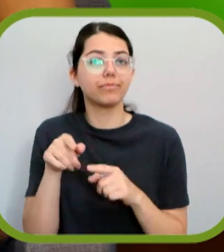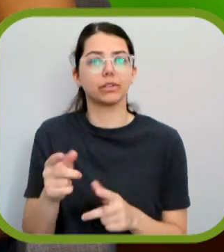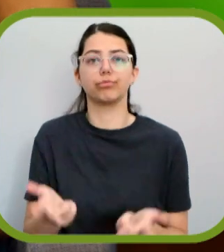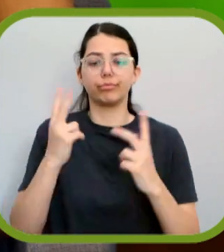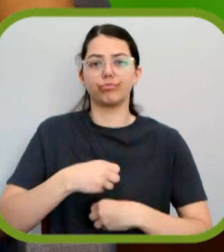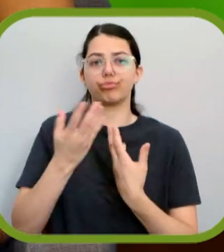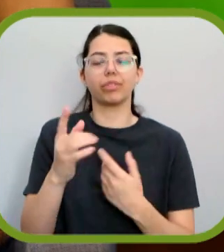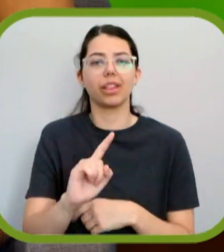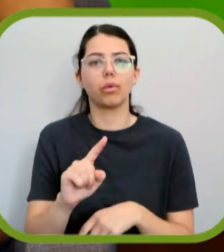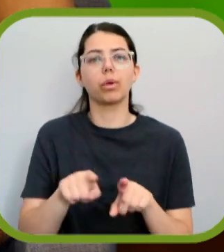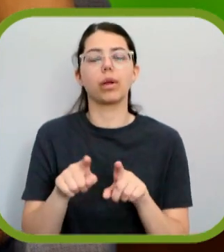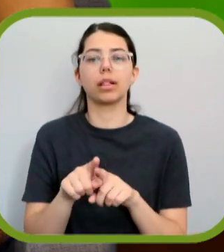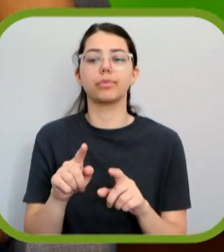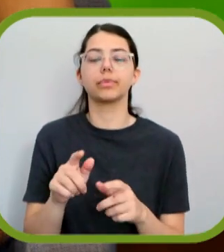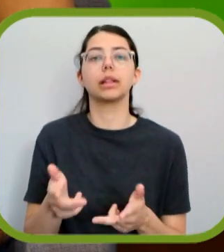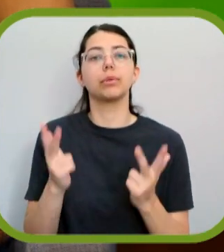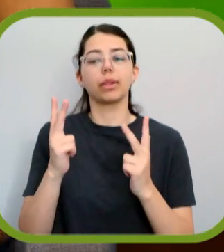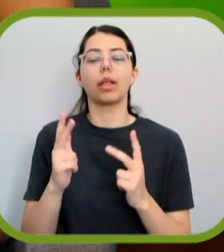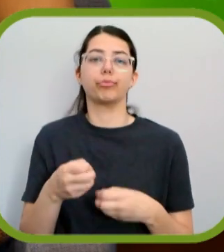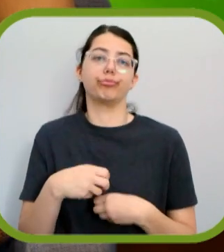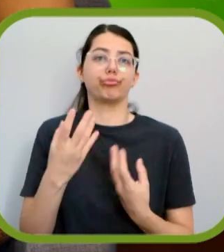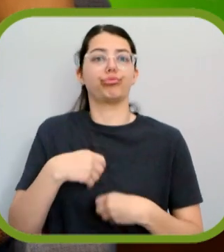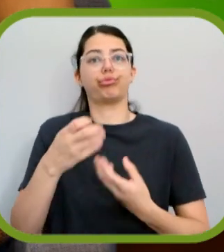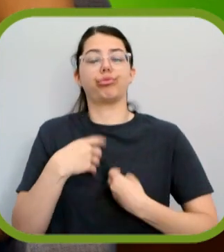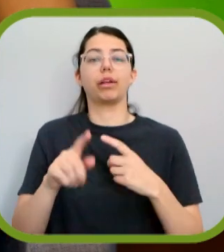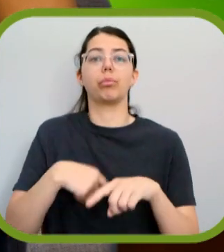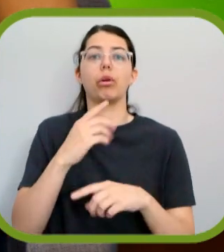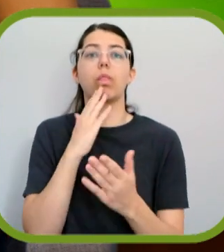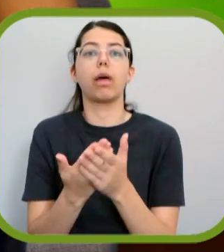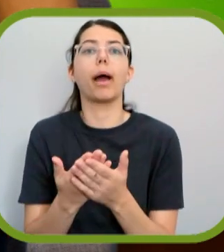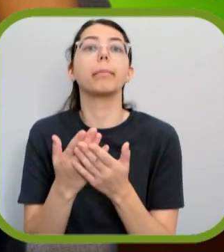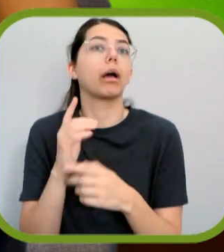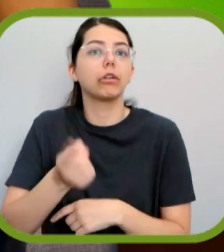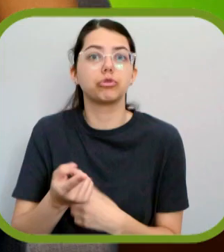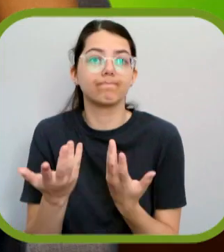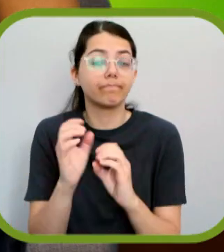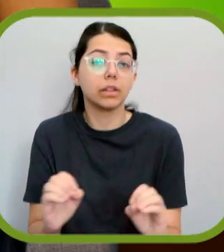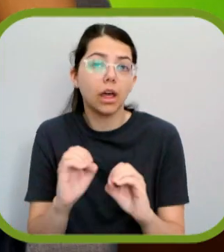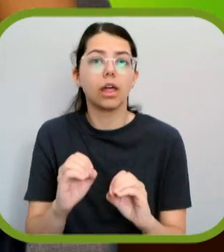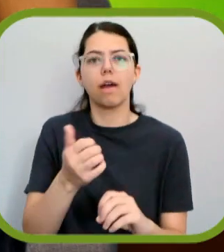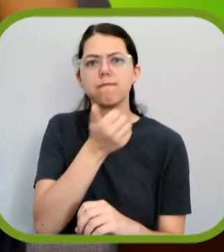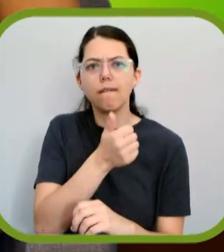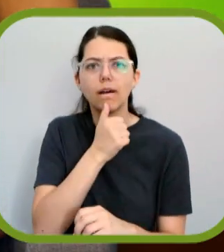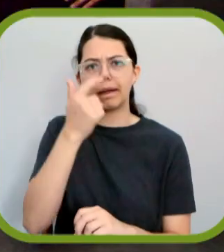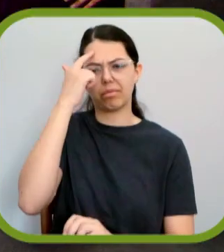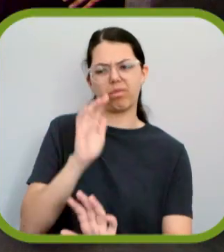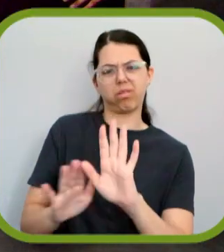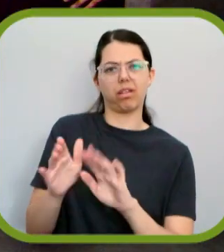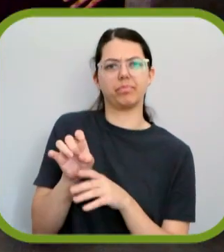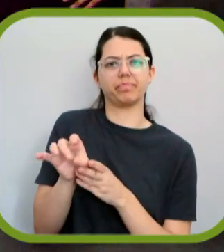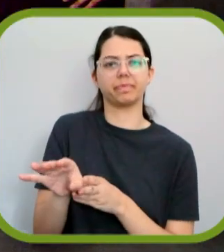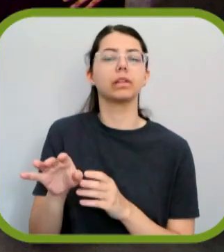estamos mesmo a falar um bocadinho de liberdade de consequências para ações extremamente violentas e preconceituosas.